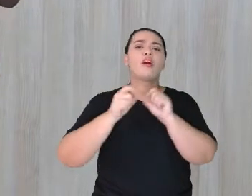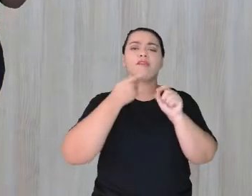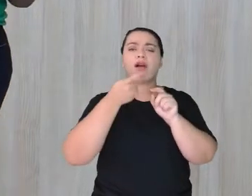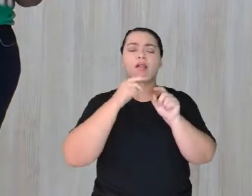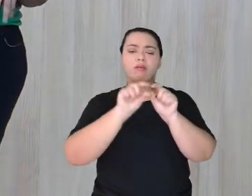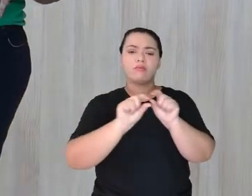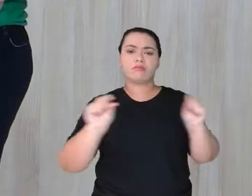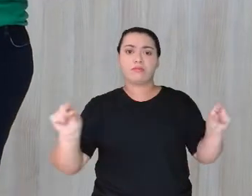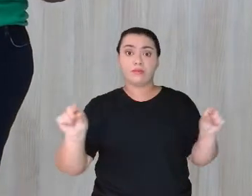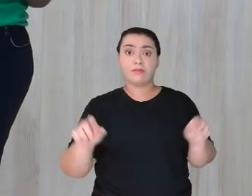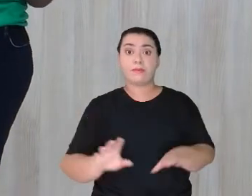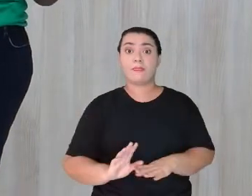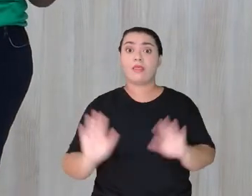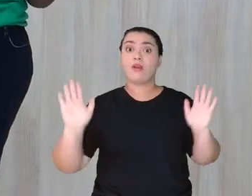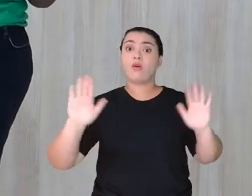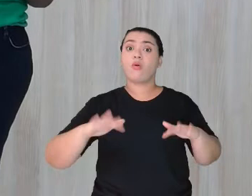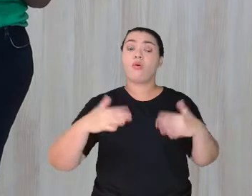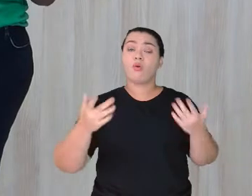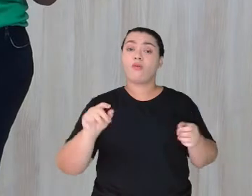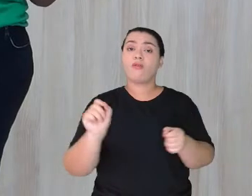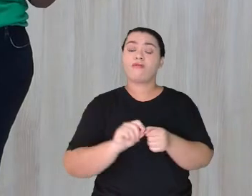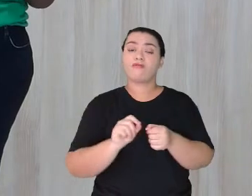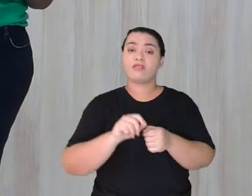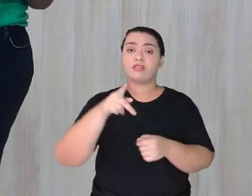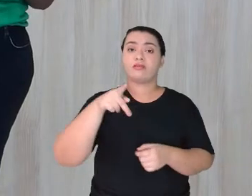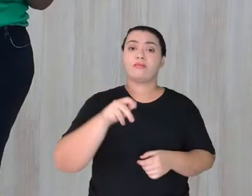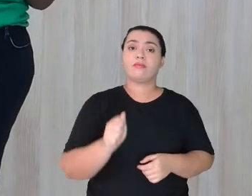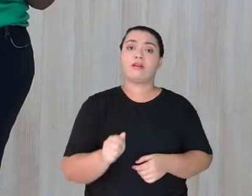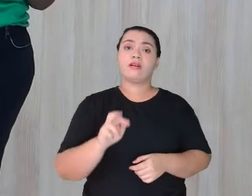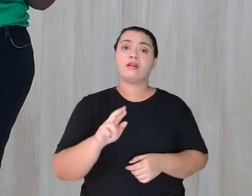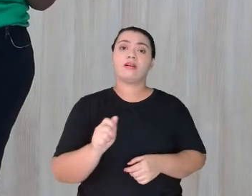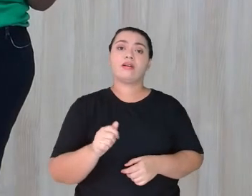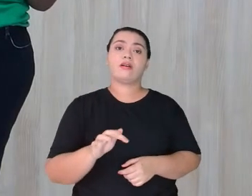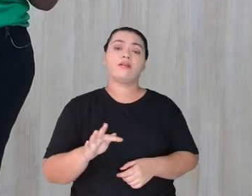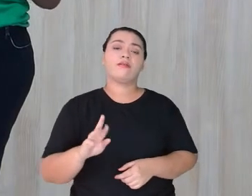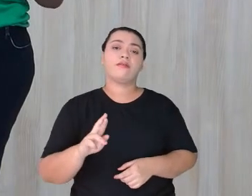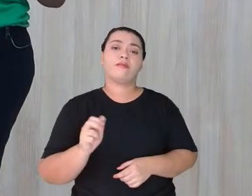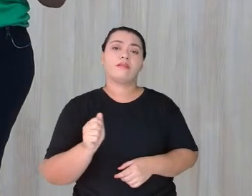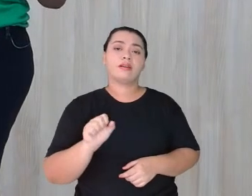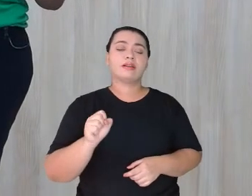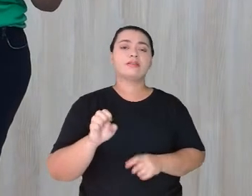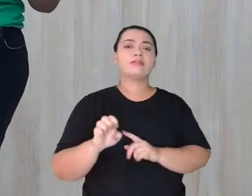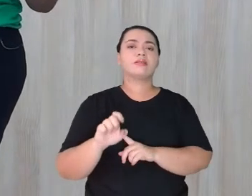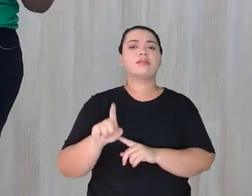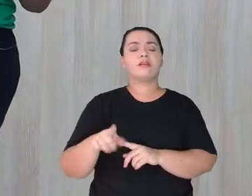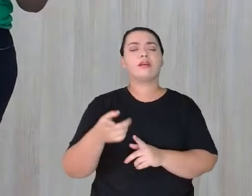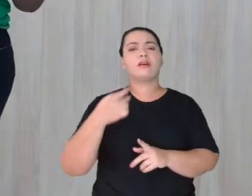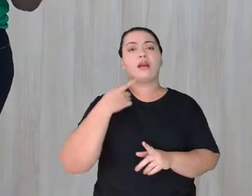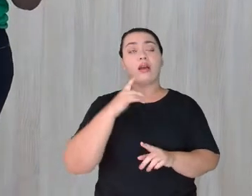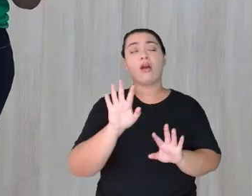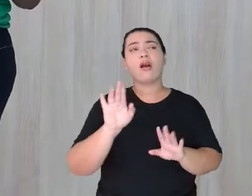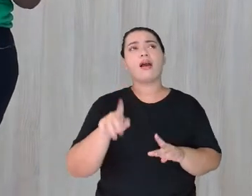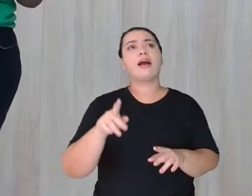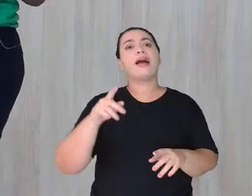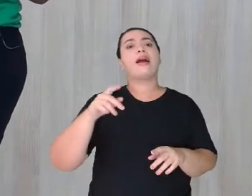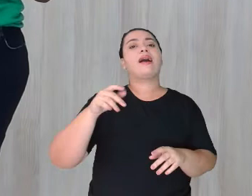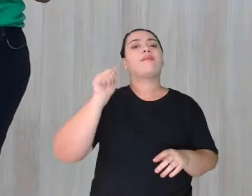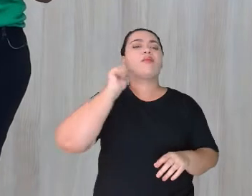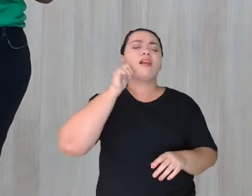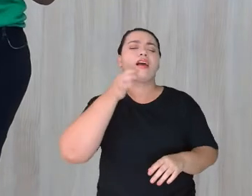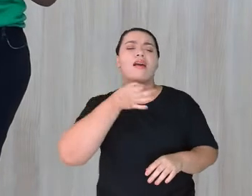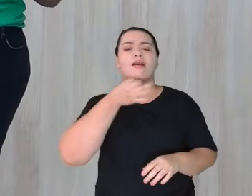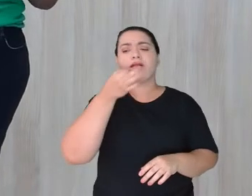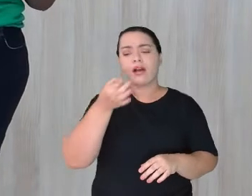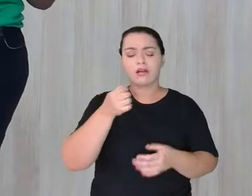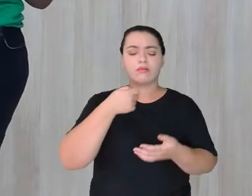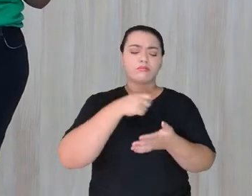Ou eu faço uma paráfrase, né? O que caracteriza o discurso indireto. Segundo a opinião de Adriana, ela falou